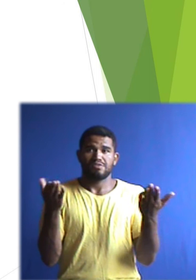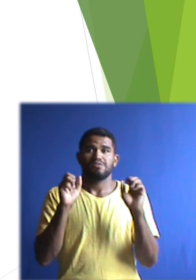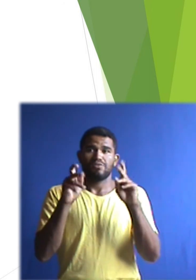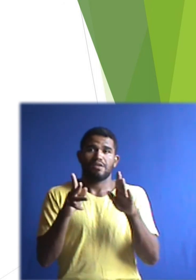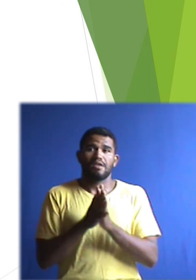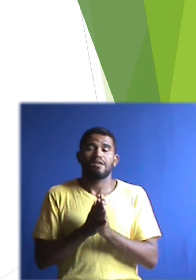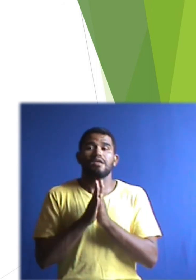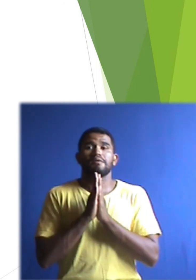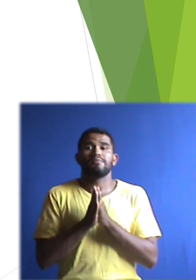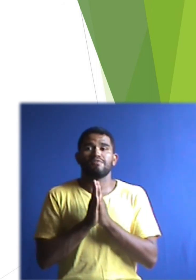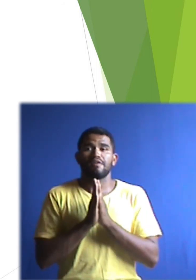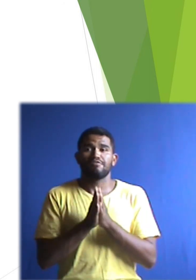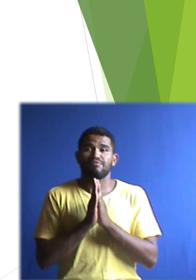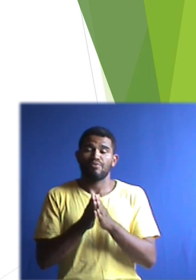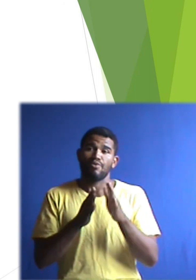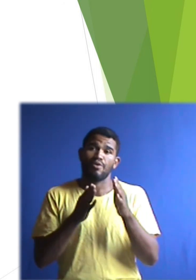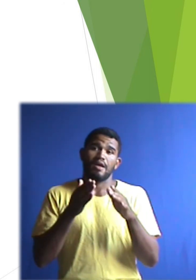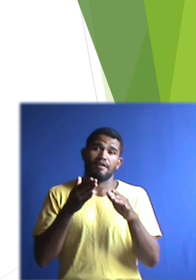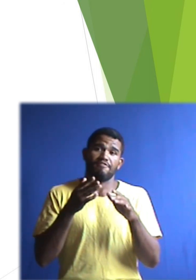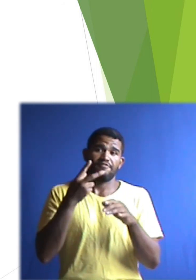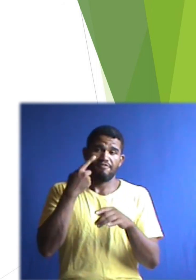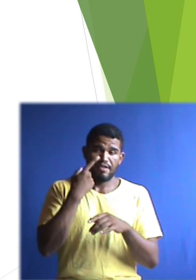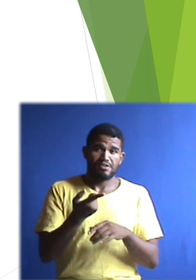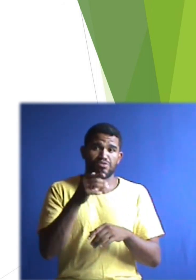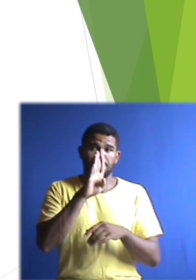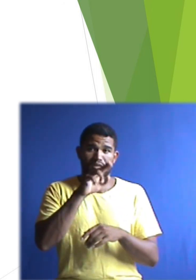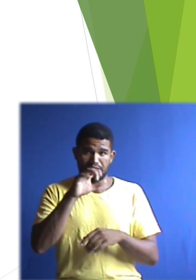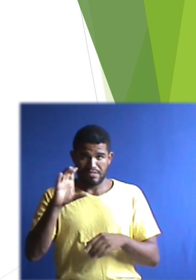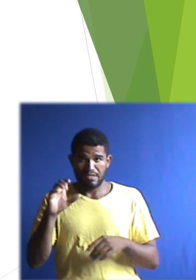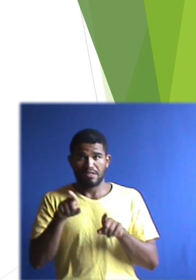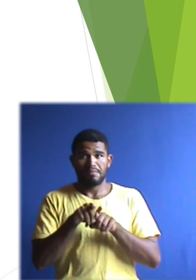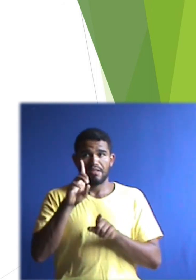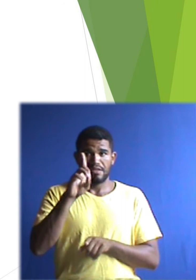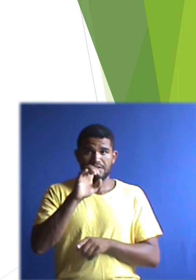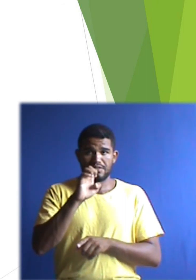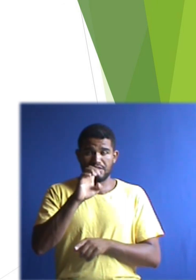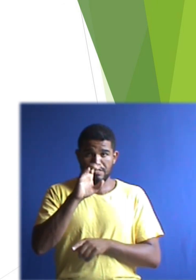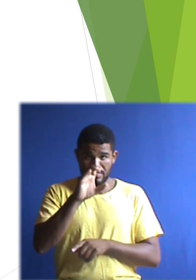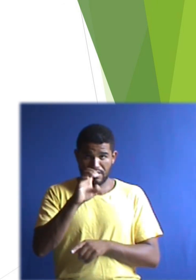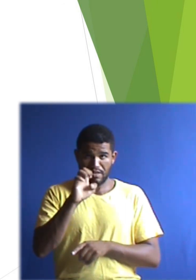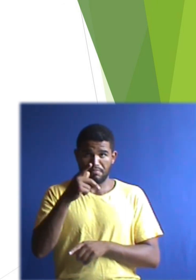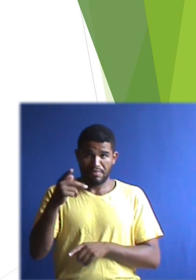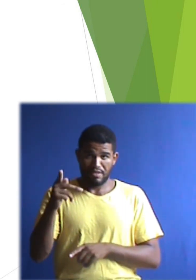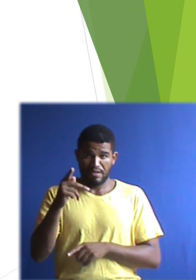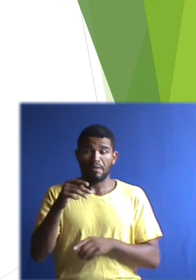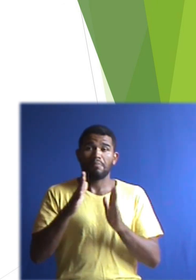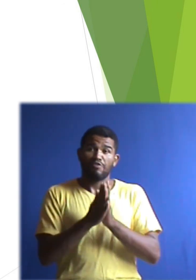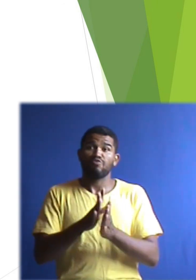de aula a BNCC e o DCEP. Tenham conhecimento desses dois documentos. É uma leitura